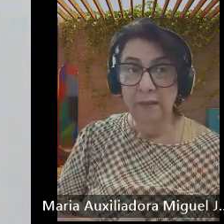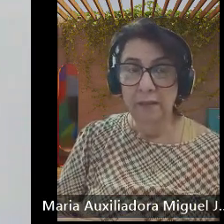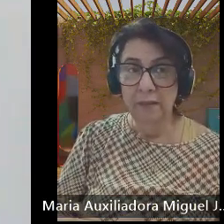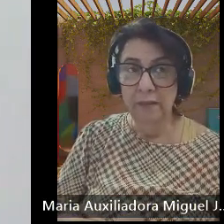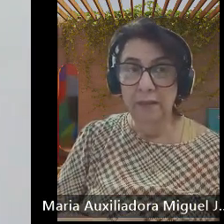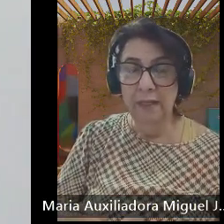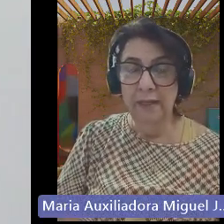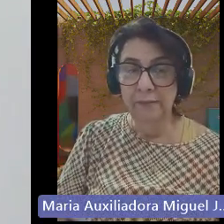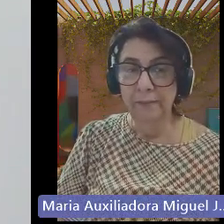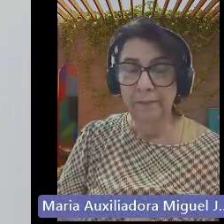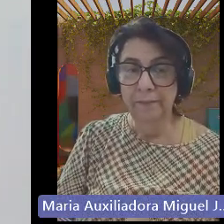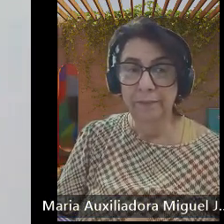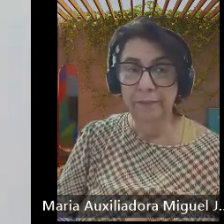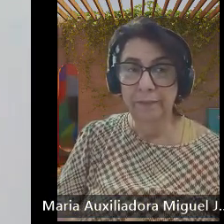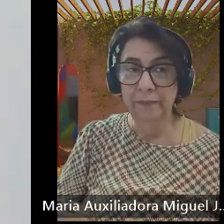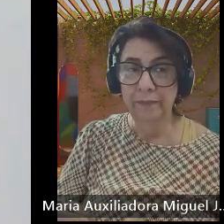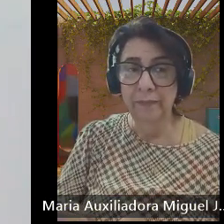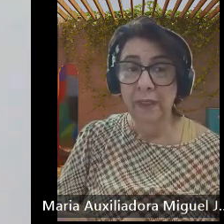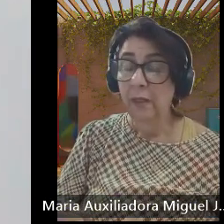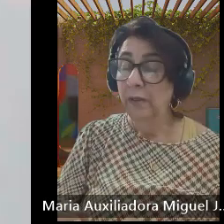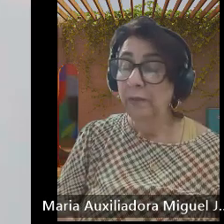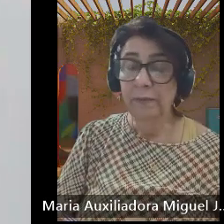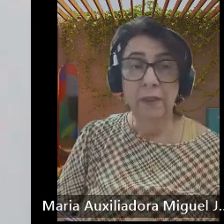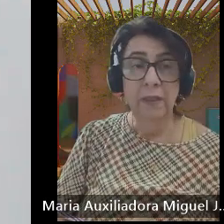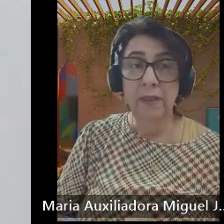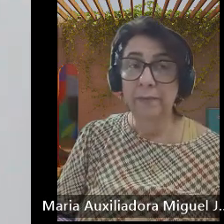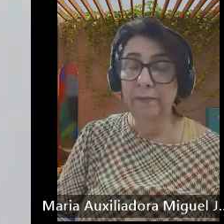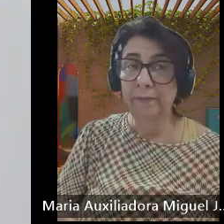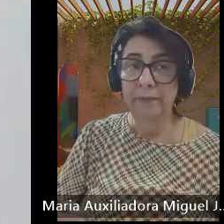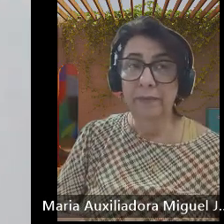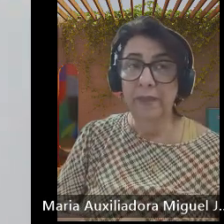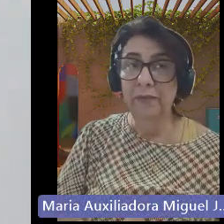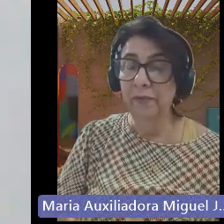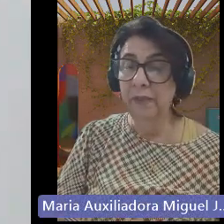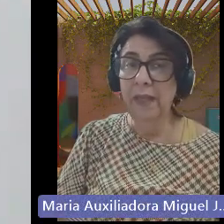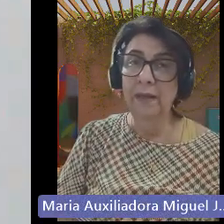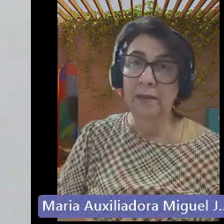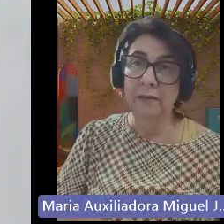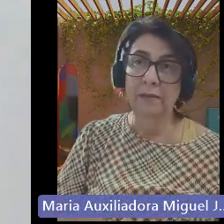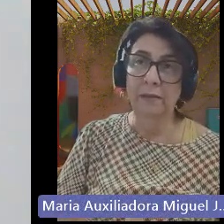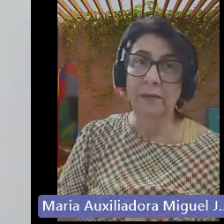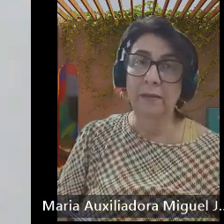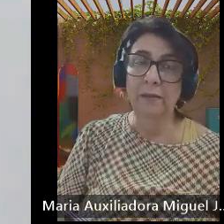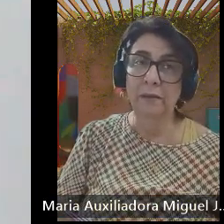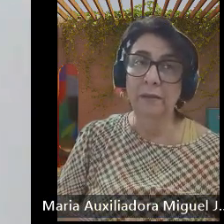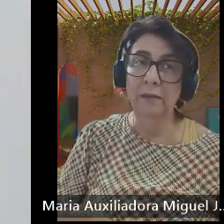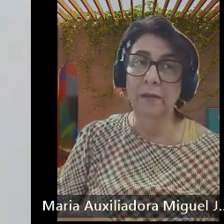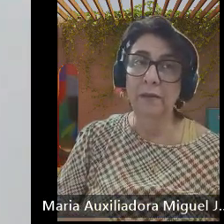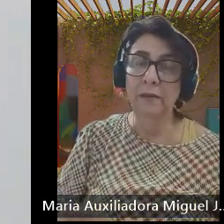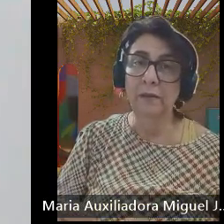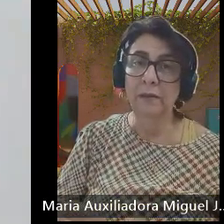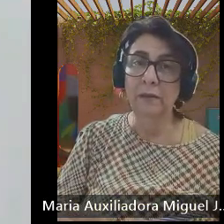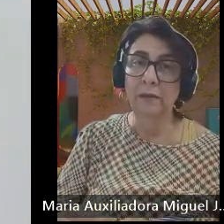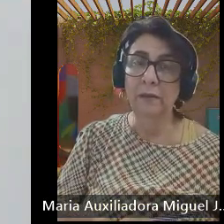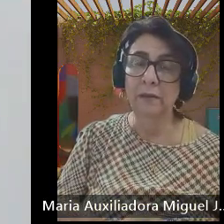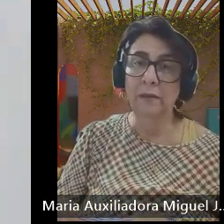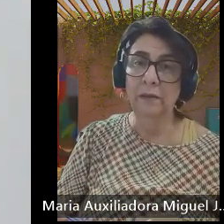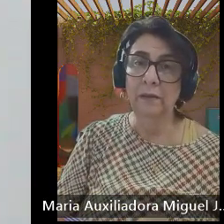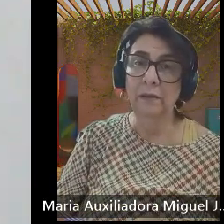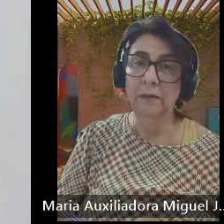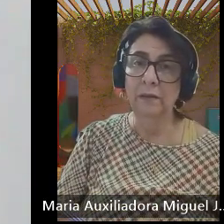hoje, já É. fazer, né, uma ementa digna de ser aplicada É. numa próxima disciplina, né? Então, não